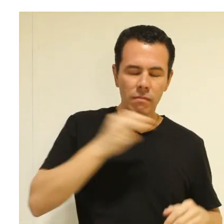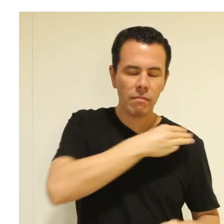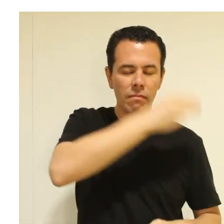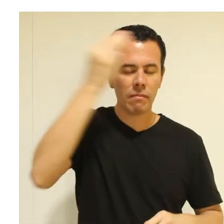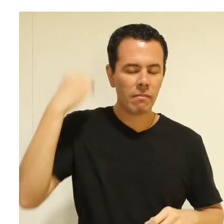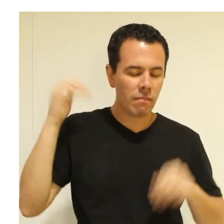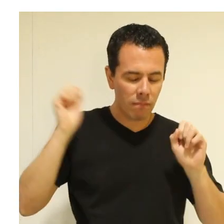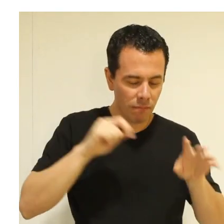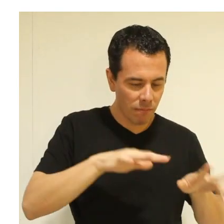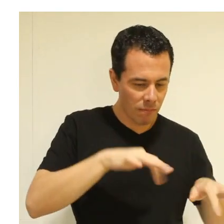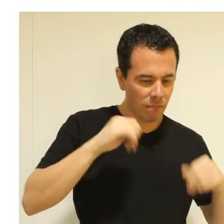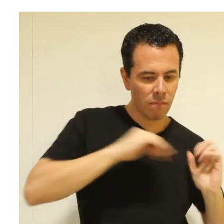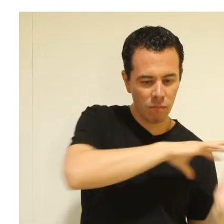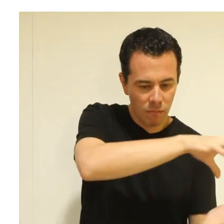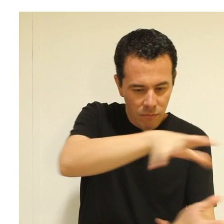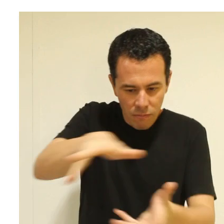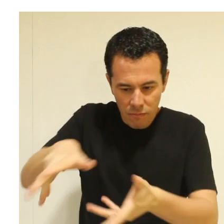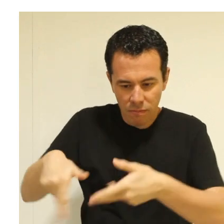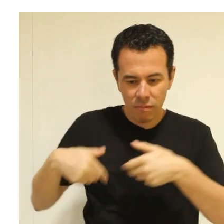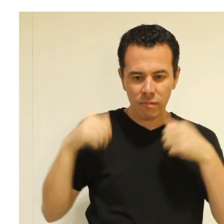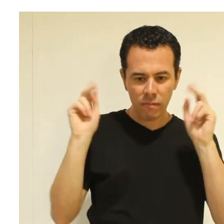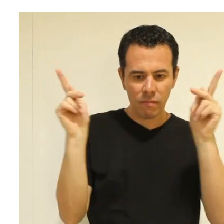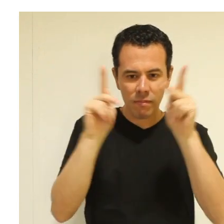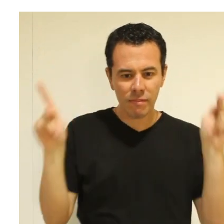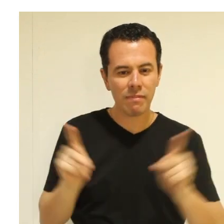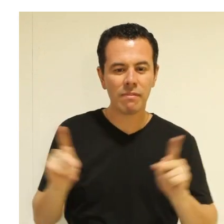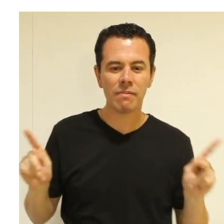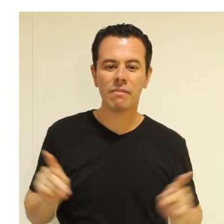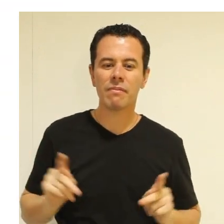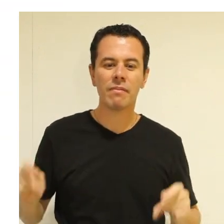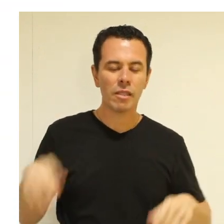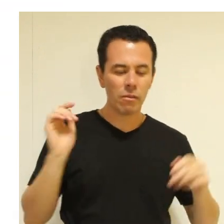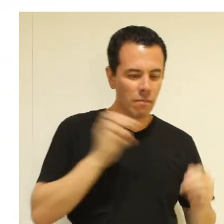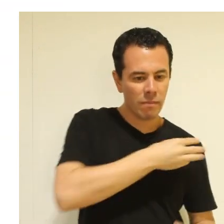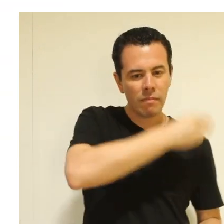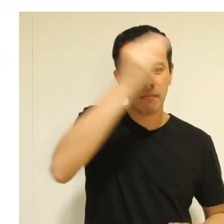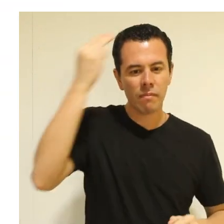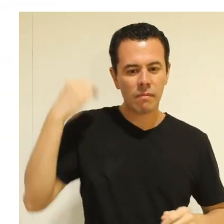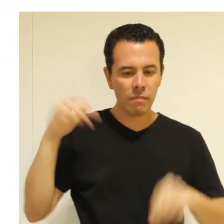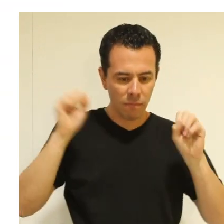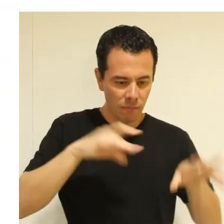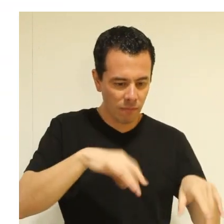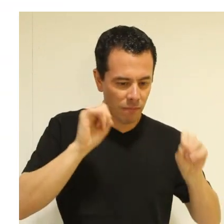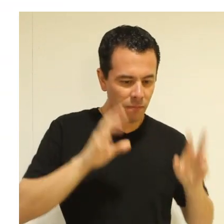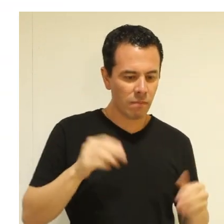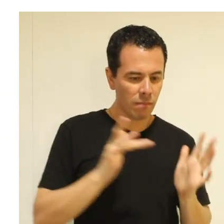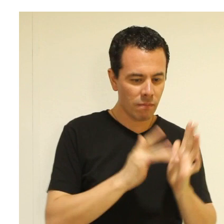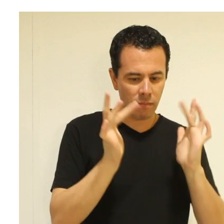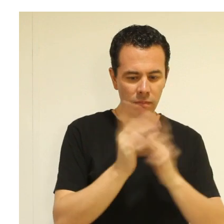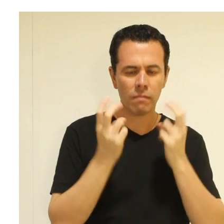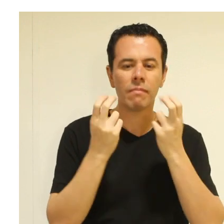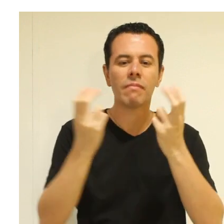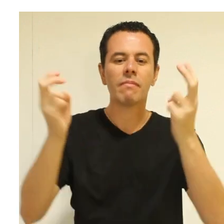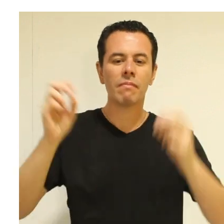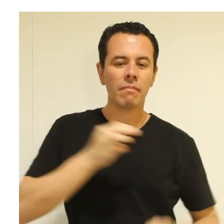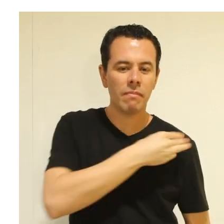Maria plantou, para o mundo encontrar a paz. Maria que fez o Cristo